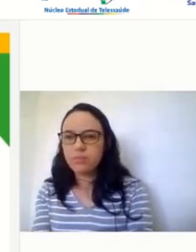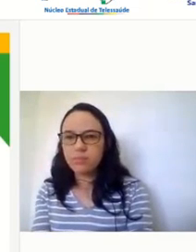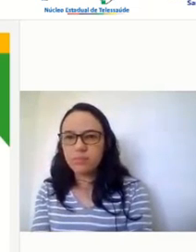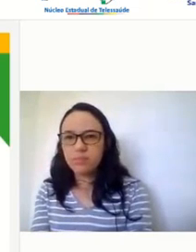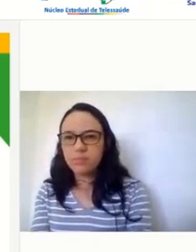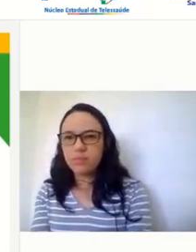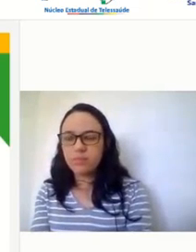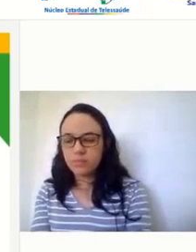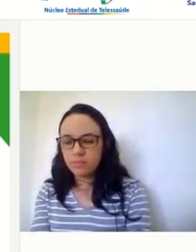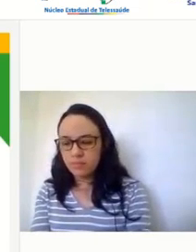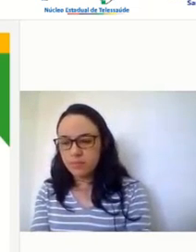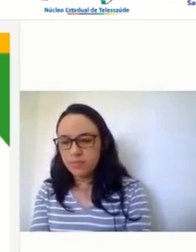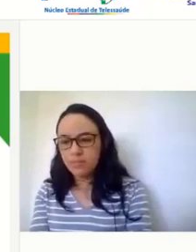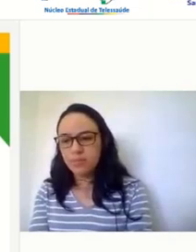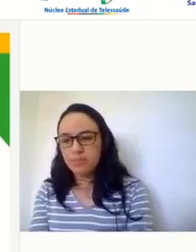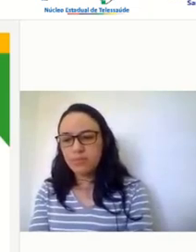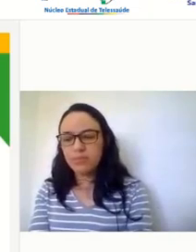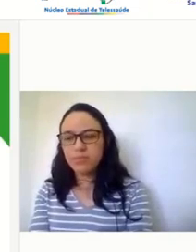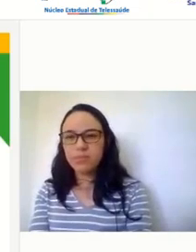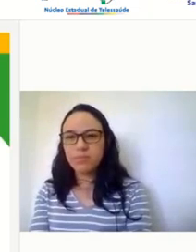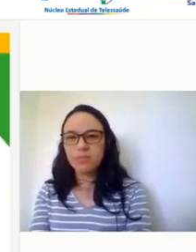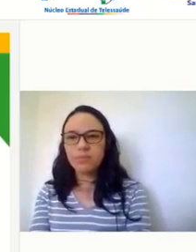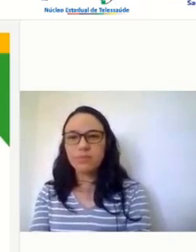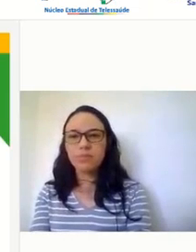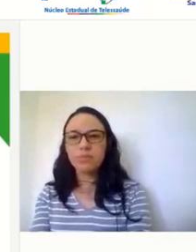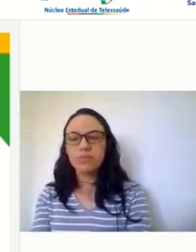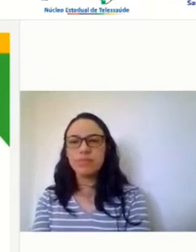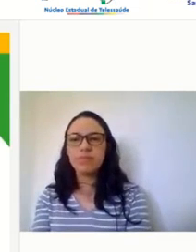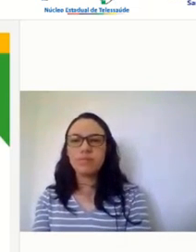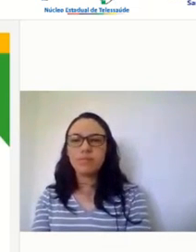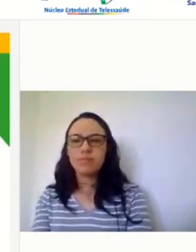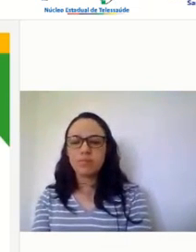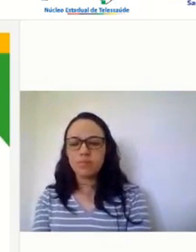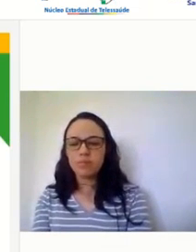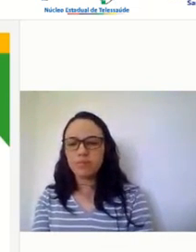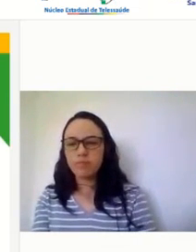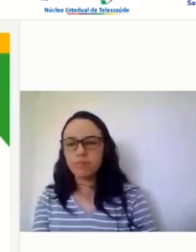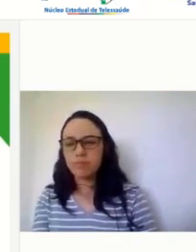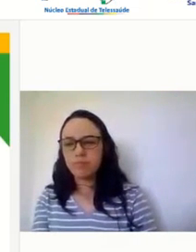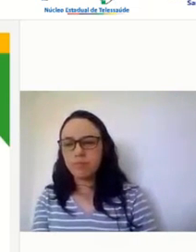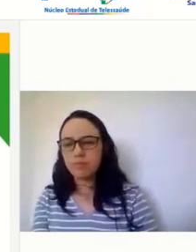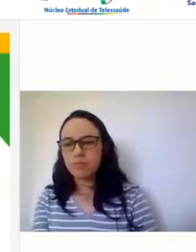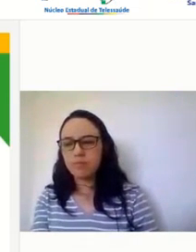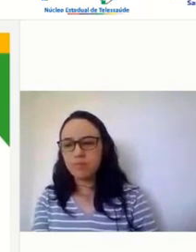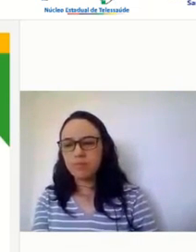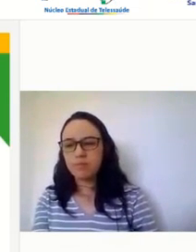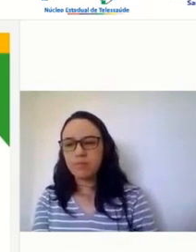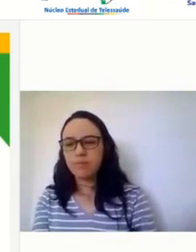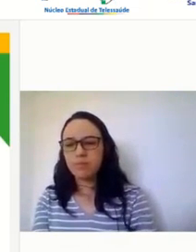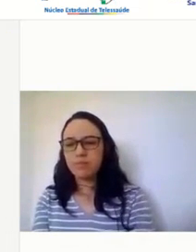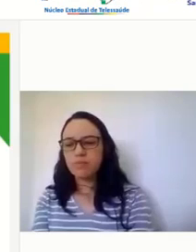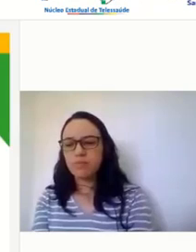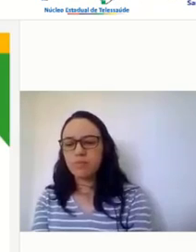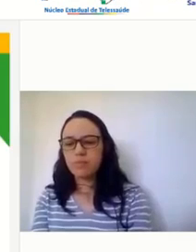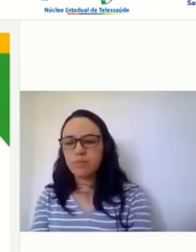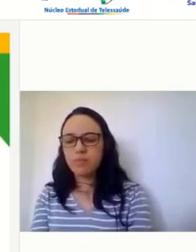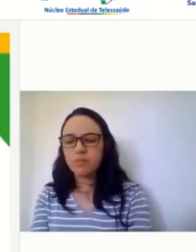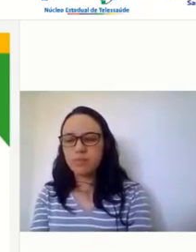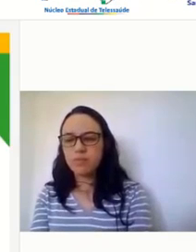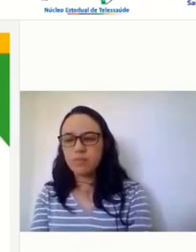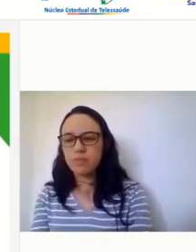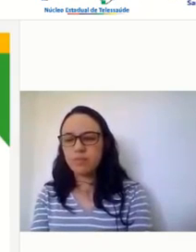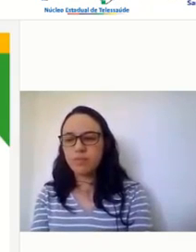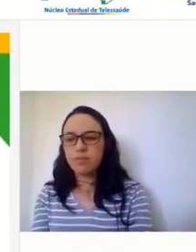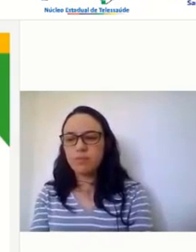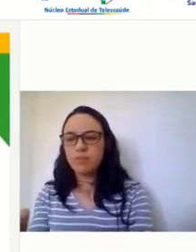que as leis são utilizados para realização de testes rápidos entre outras coisas aí e abra calção